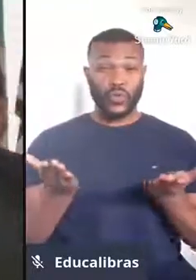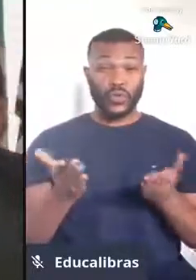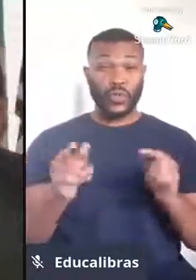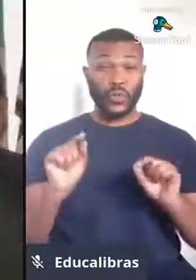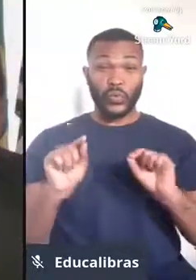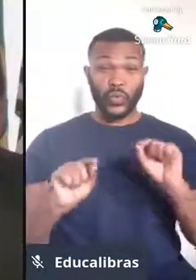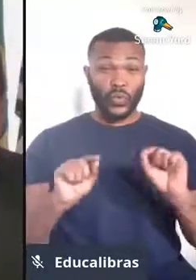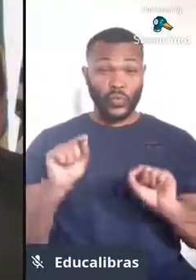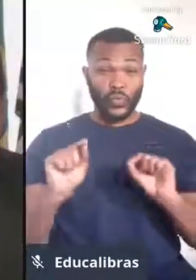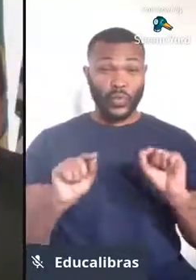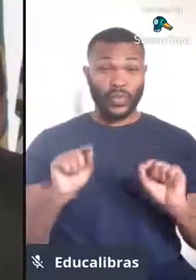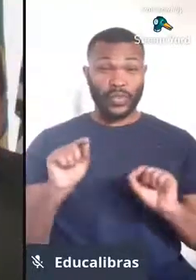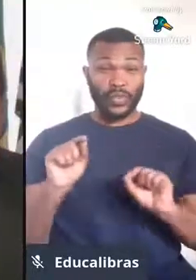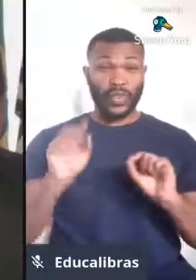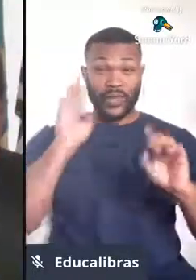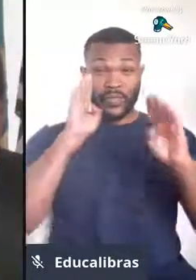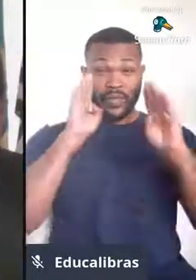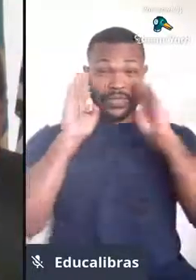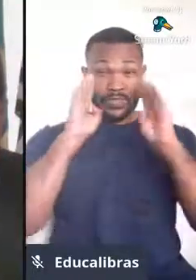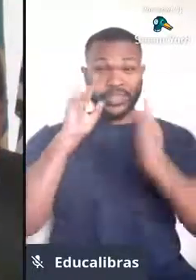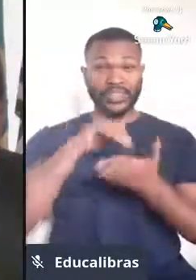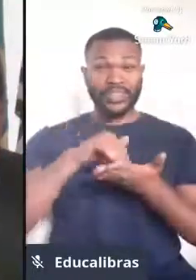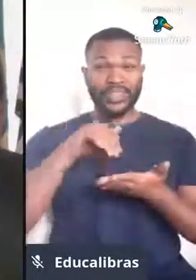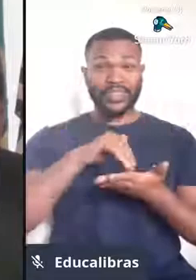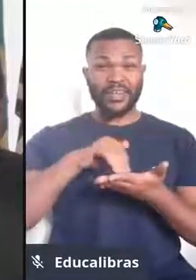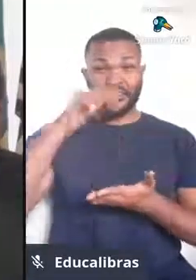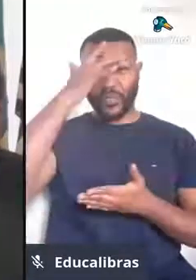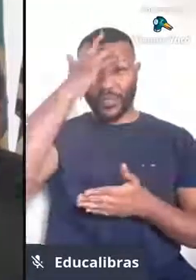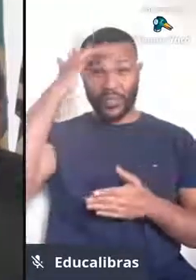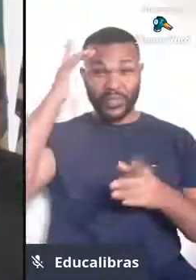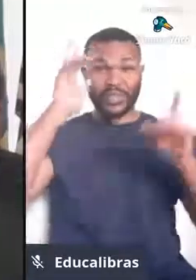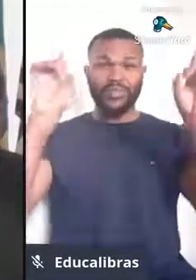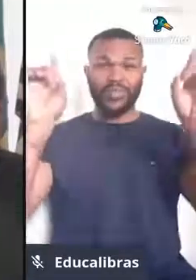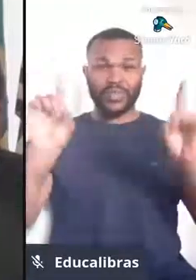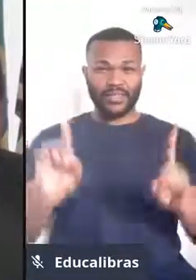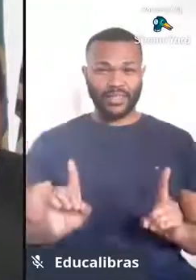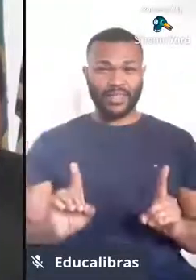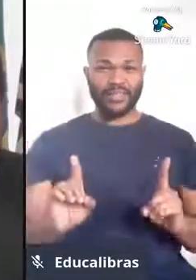Facebook da SMDED, Secretaria da Pessoa com Deficiência.